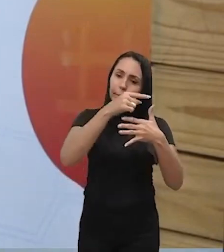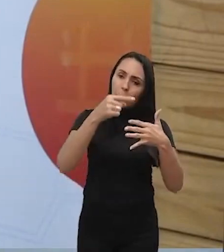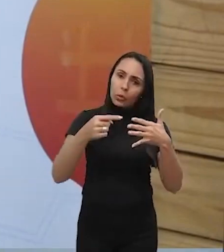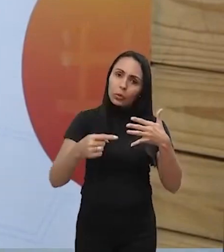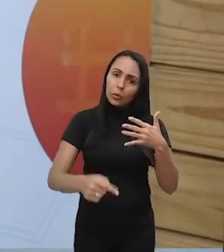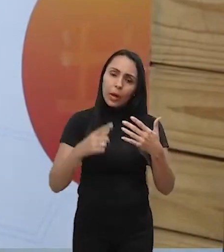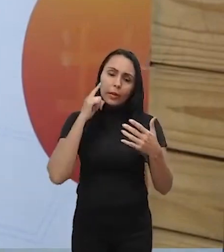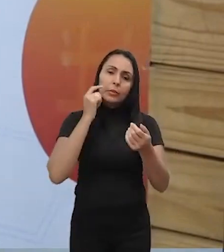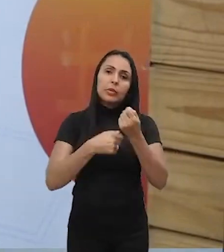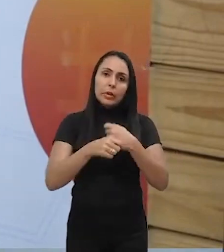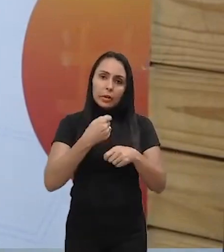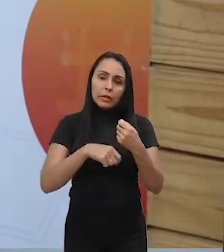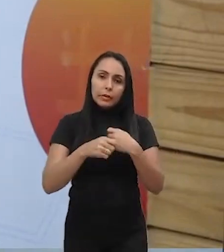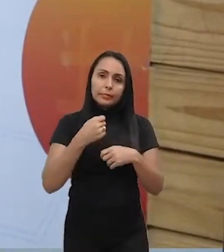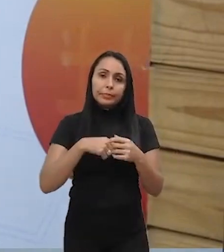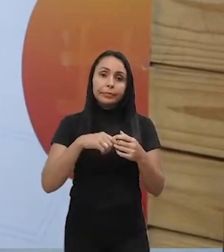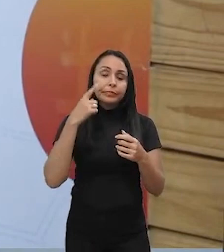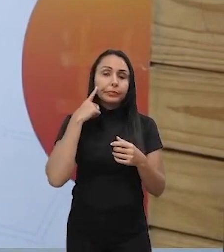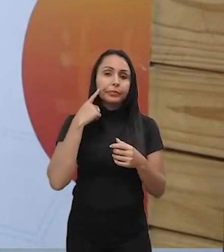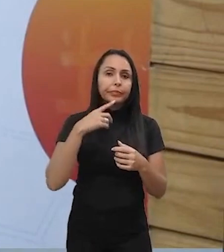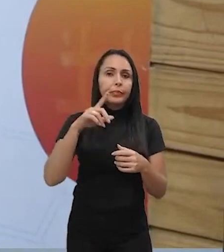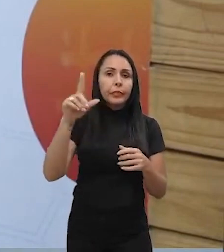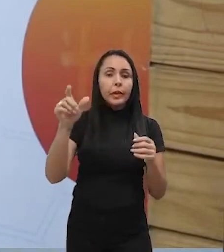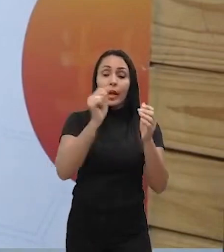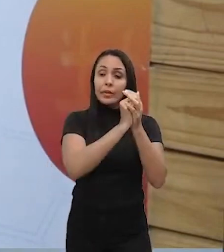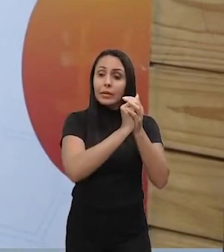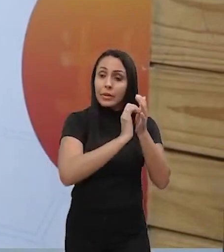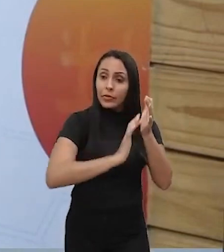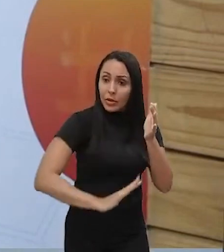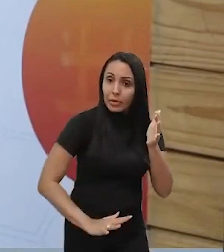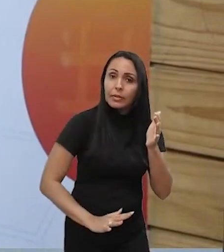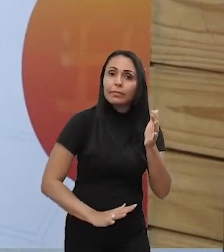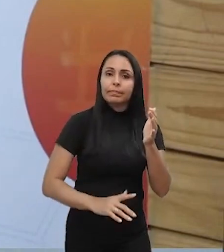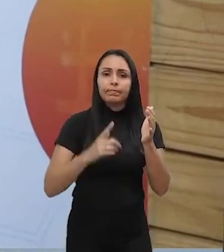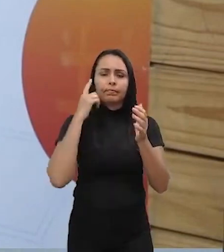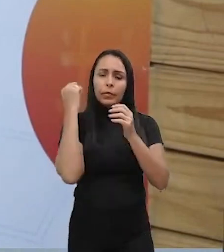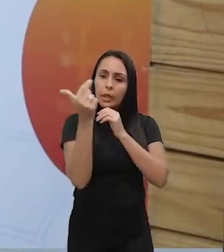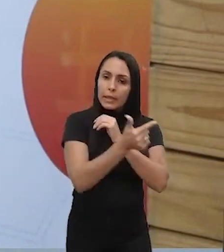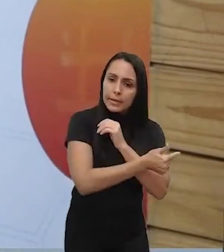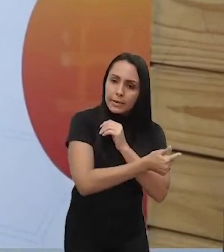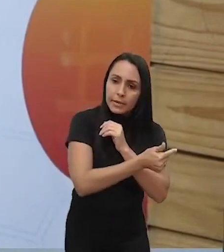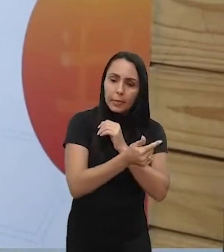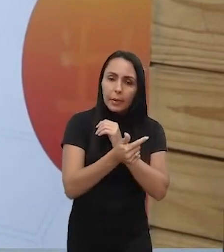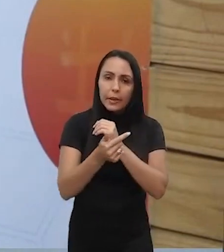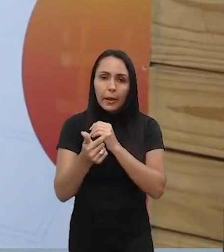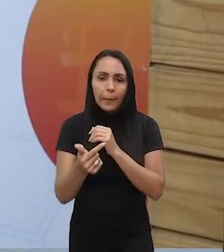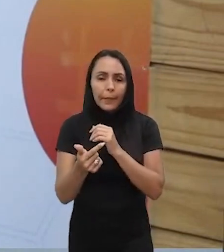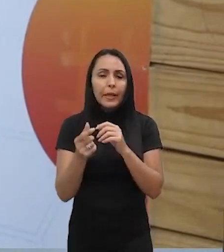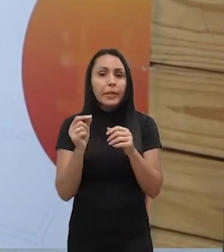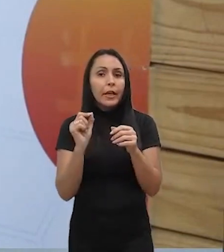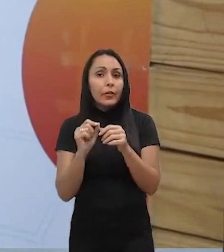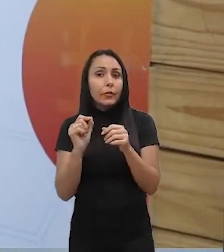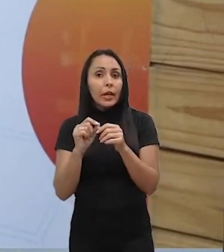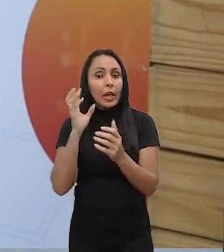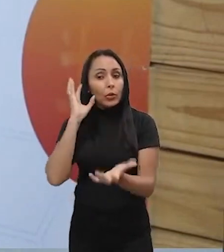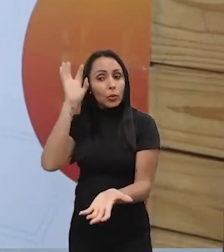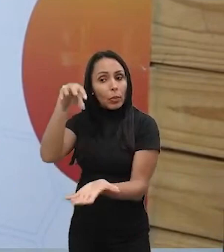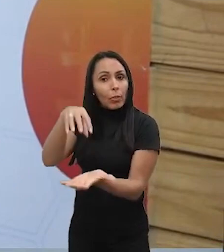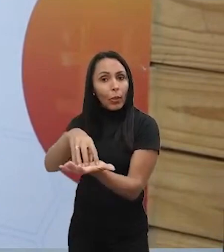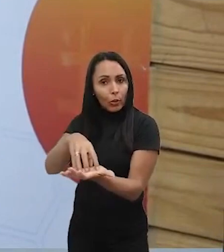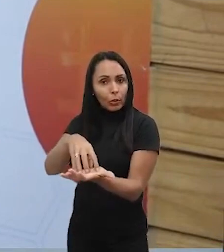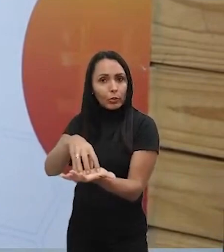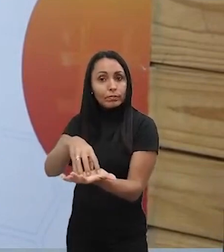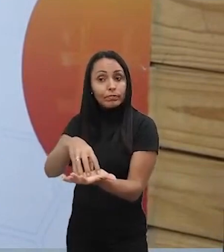que é administrativa, mas é a respeito das atividades. Semanalmente, a atividade é feita no polo.